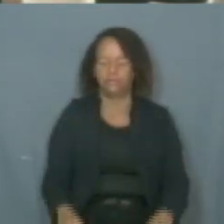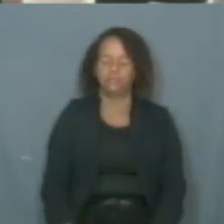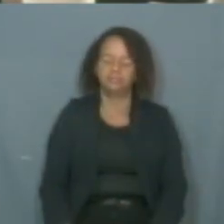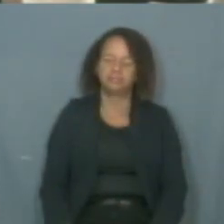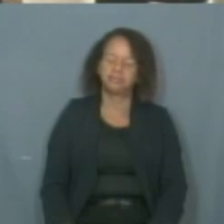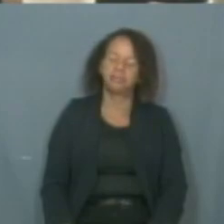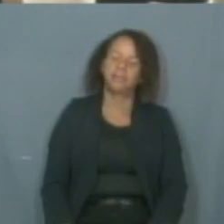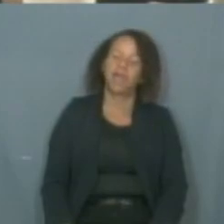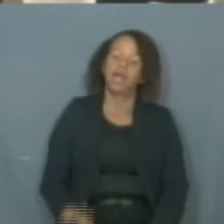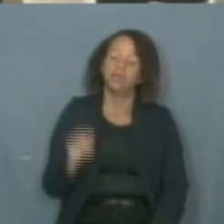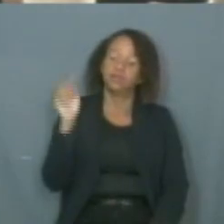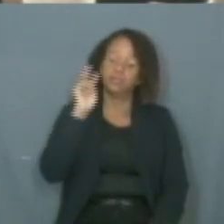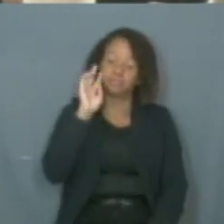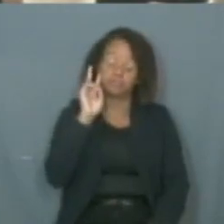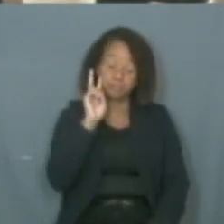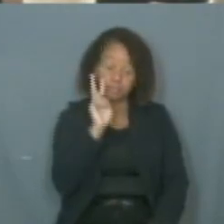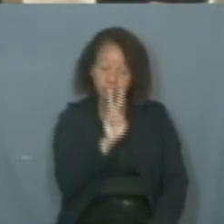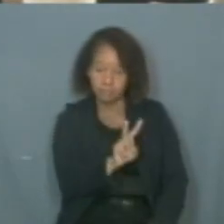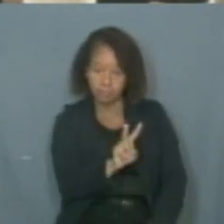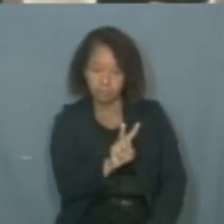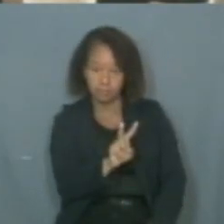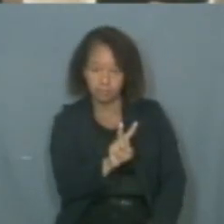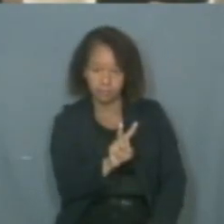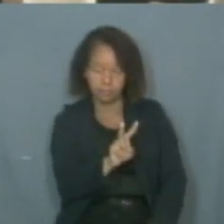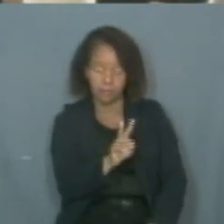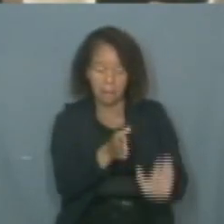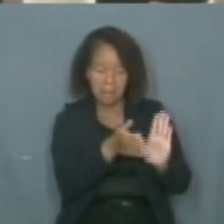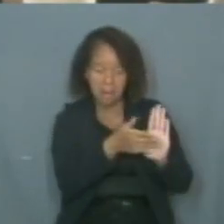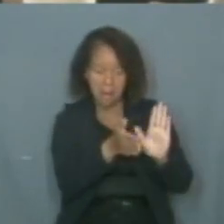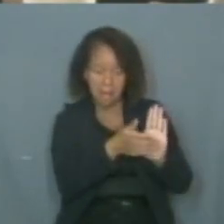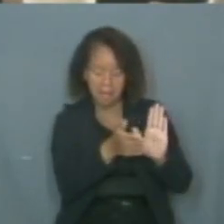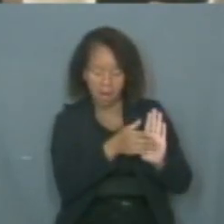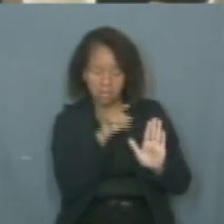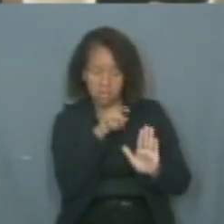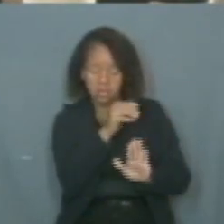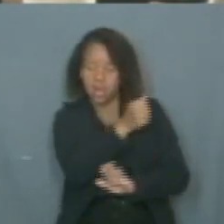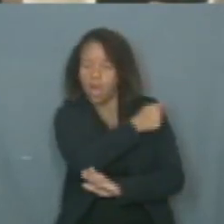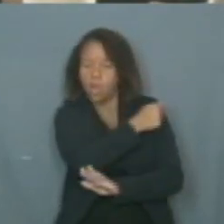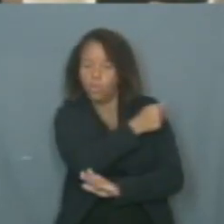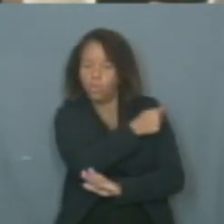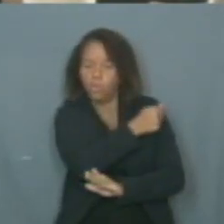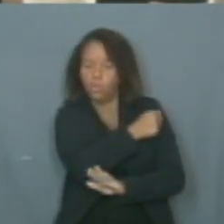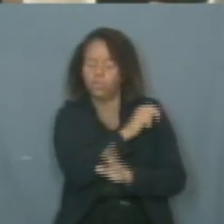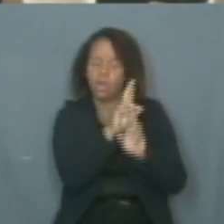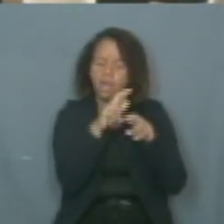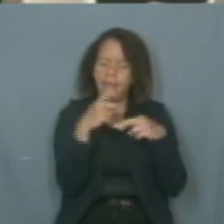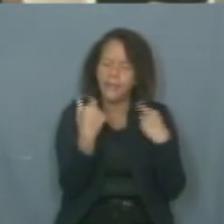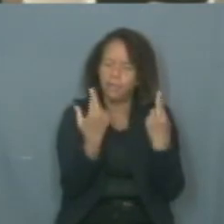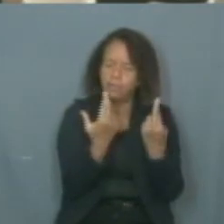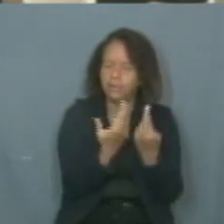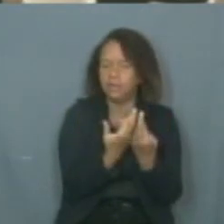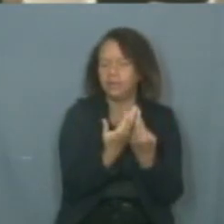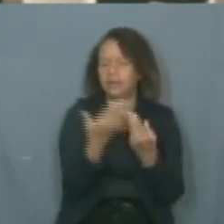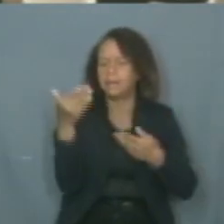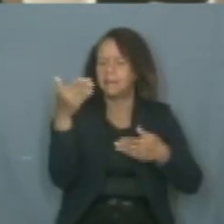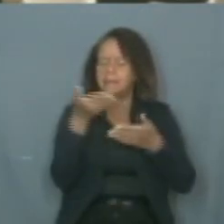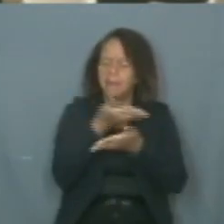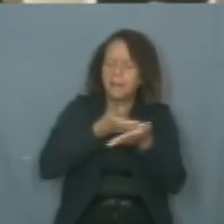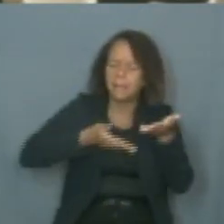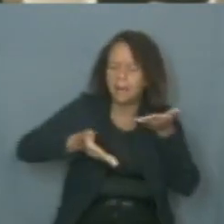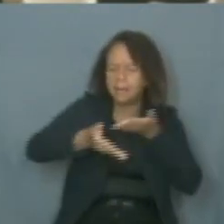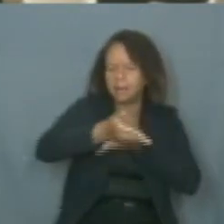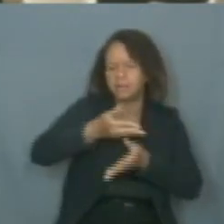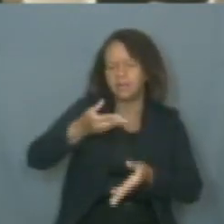quando a gente volta o nosso olhar para o propósito desses alunos se reunirem para partilhar,